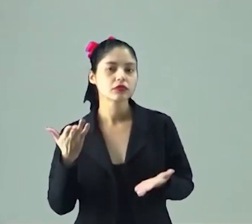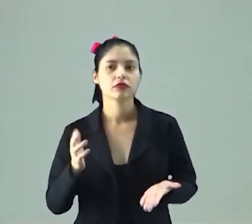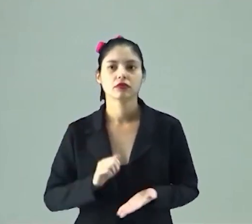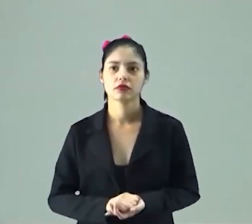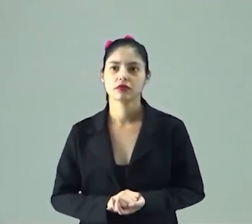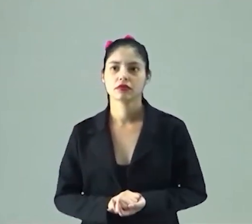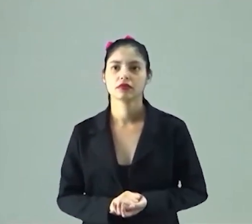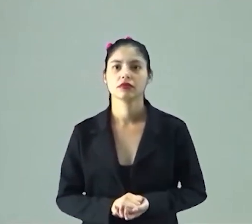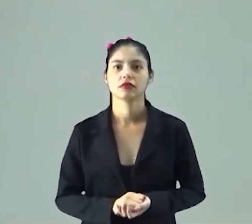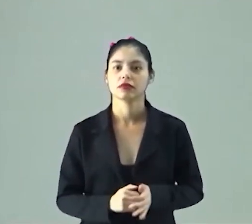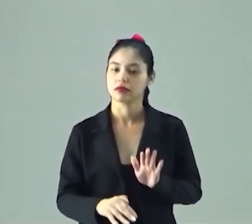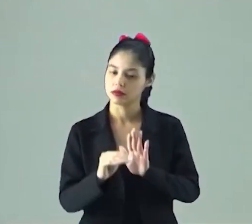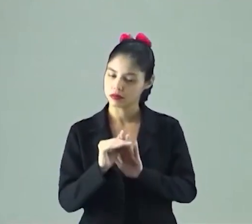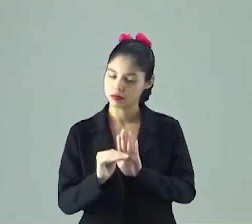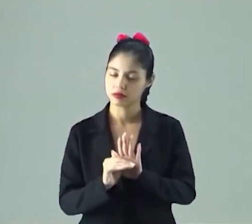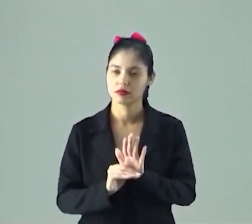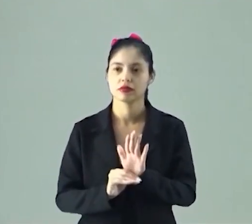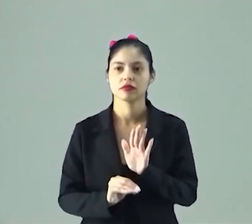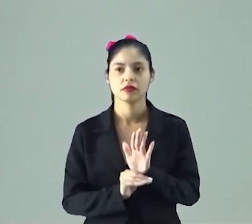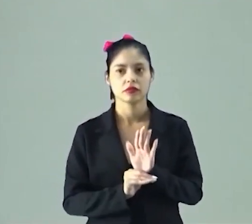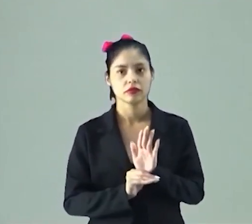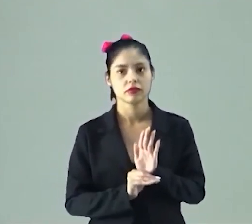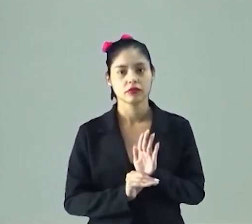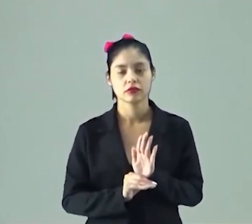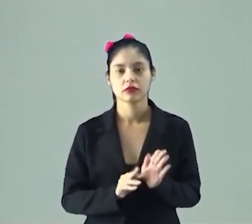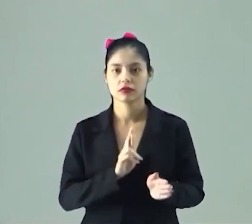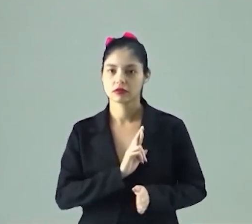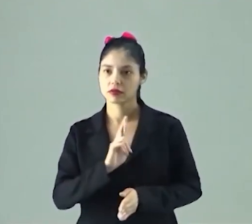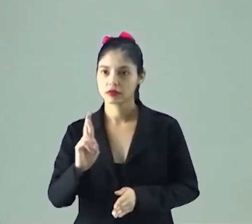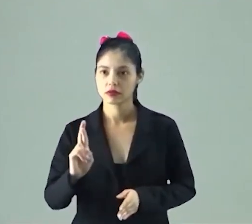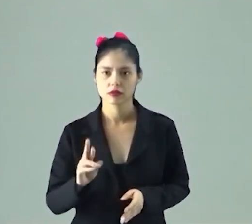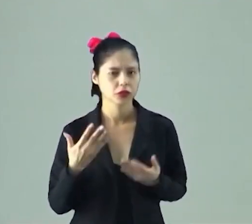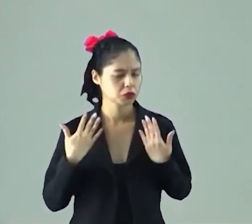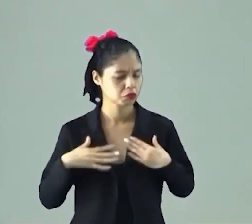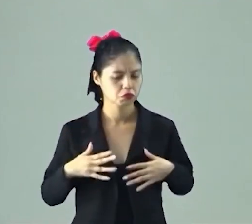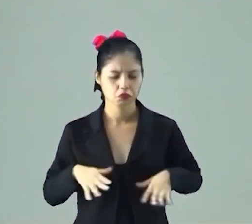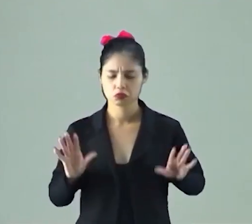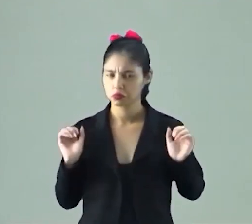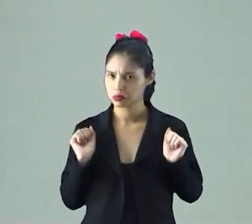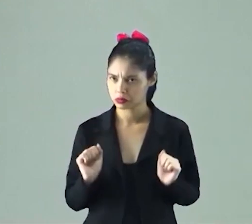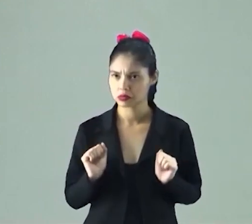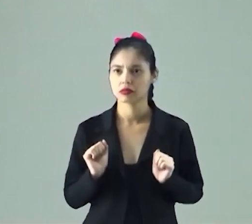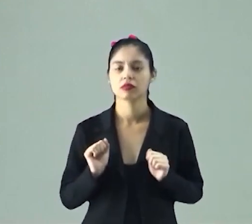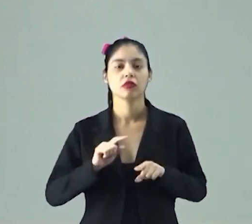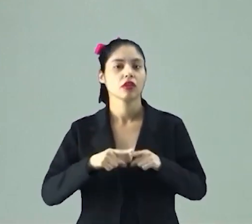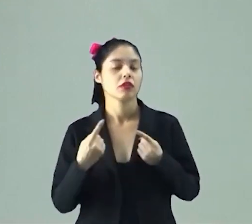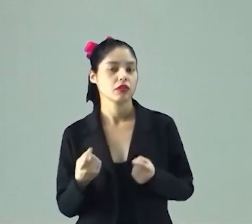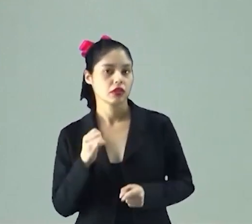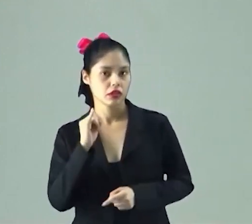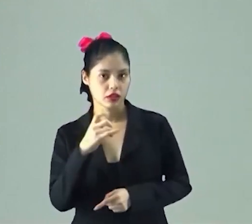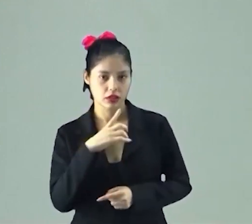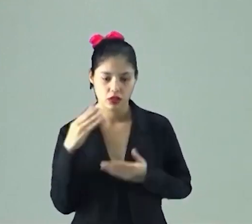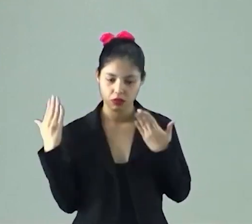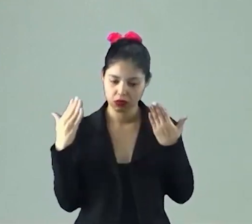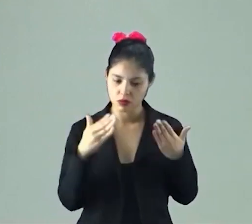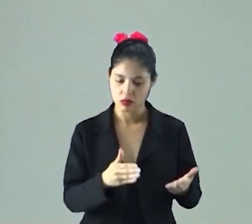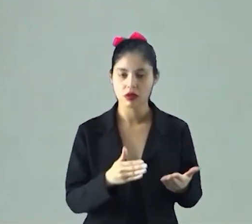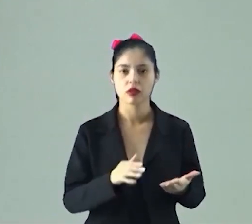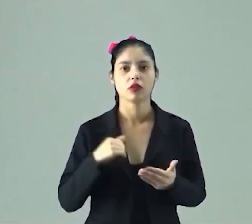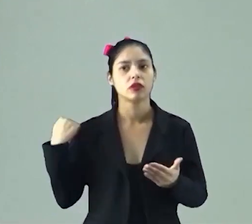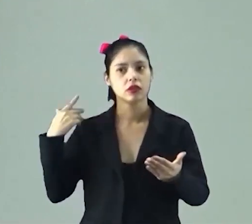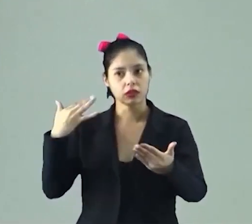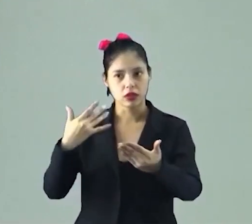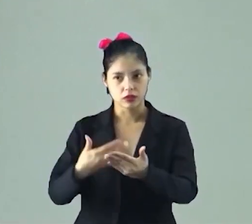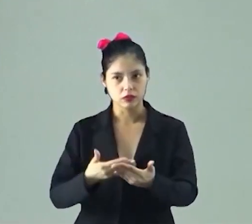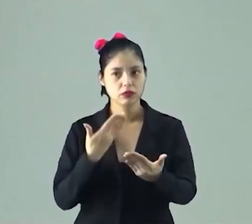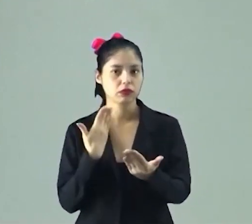né, seus princípios de religião tranquilamente. Mas se você tem um objetivo que é